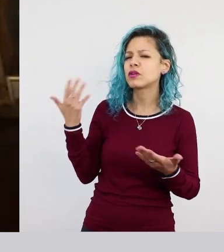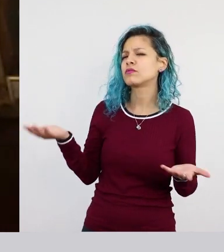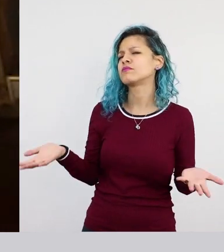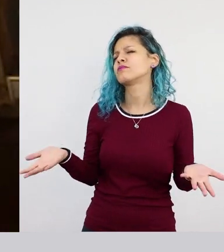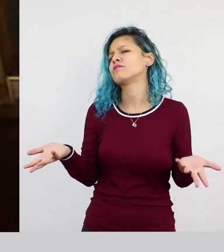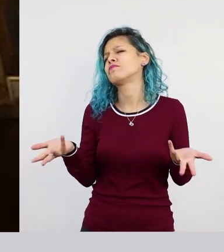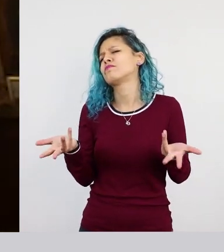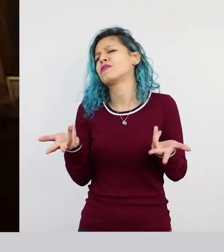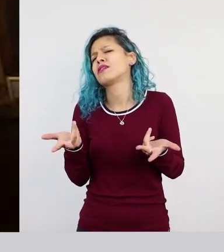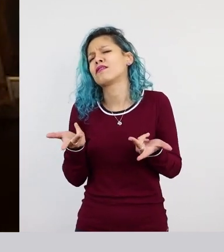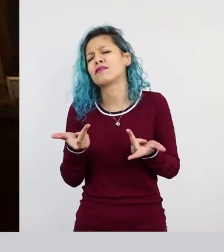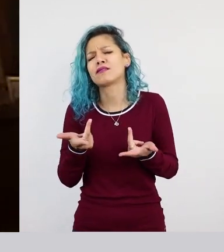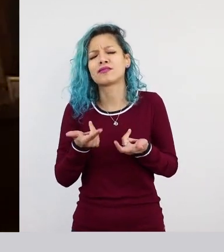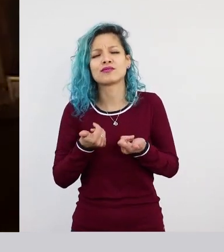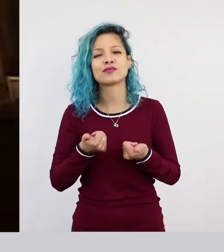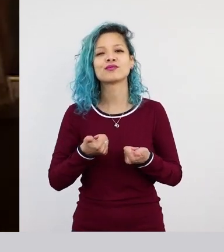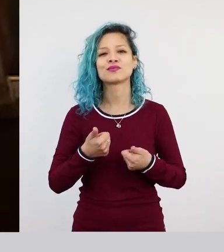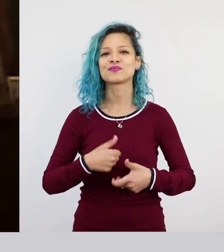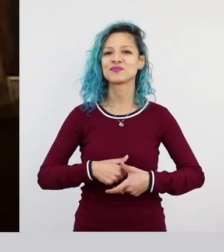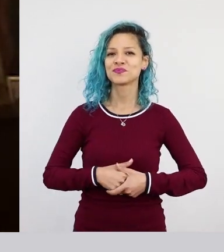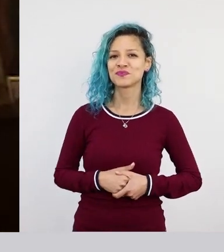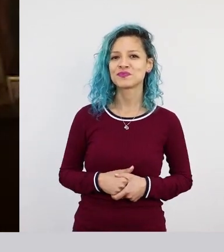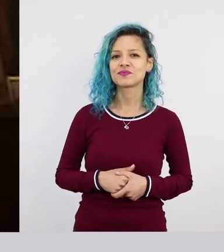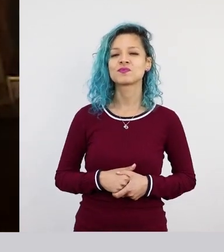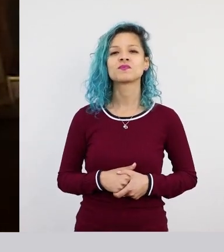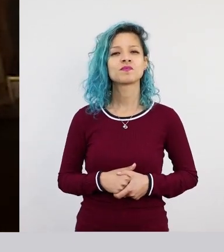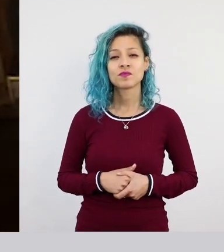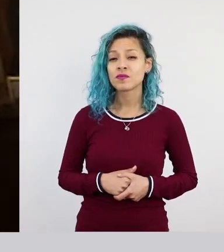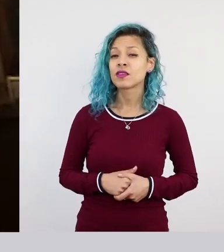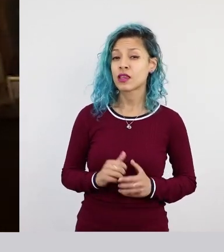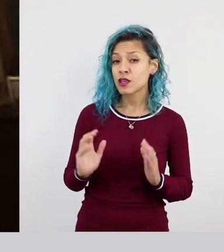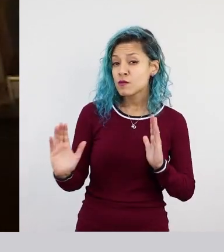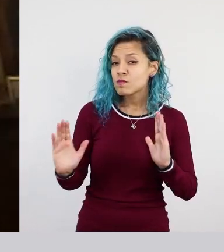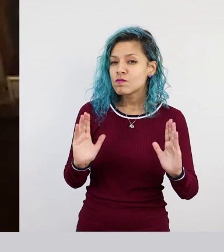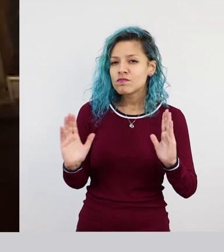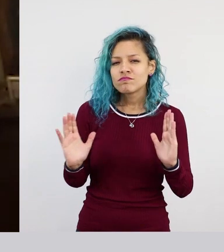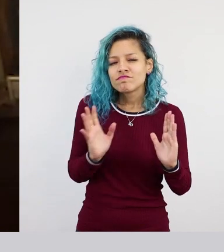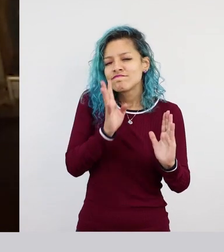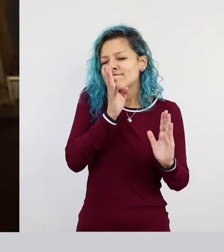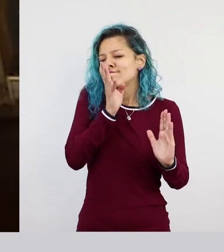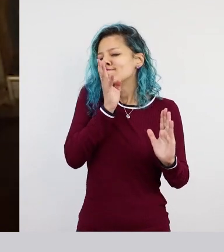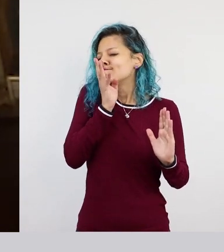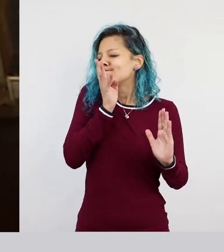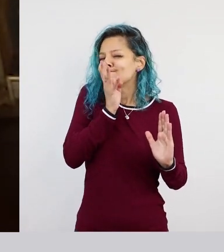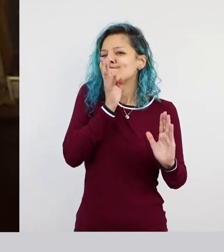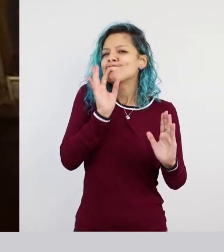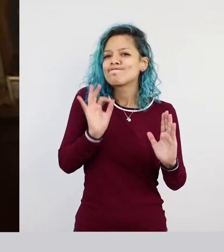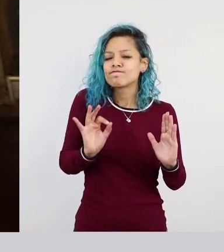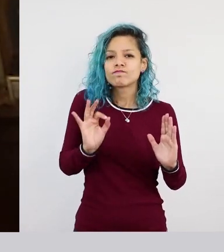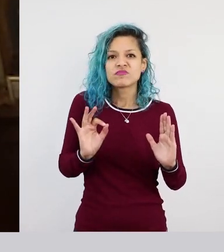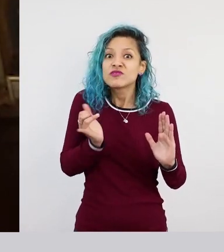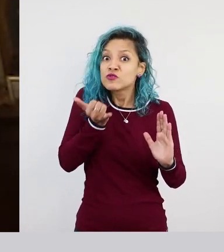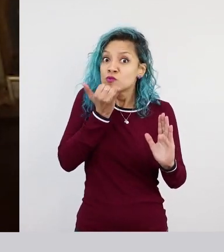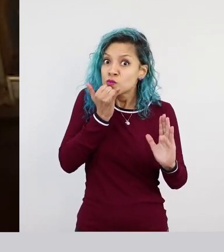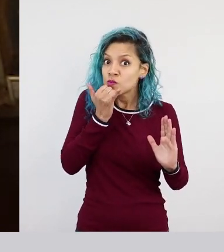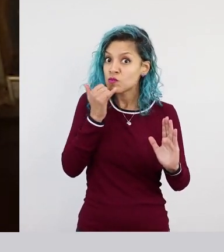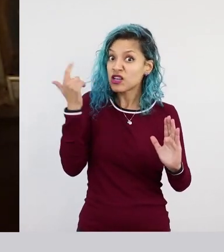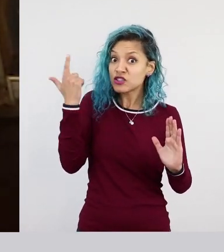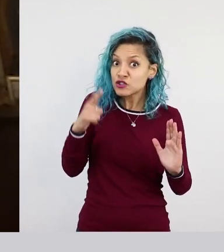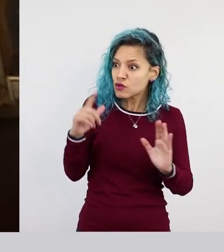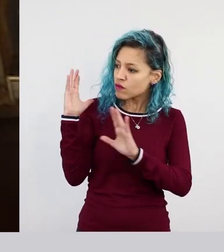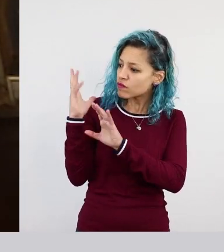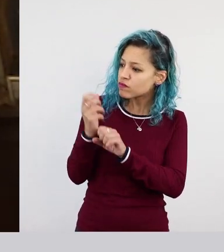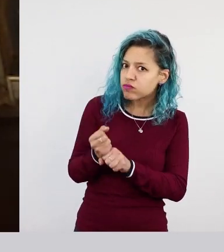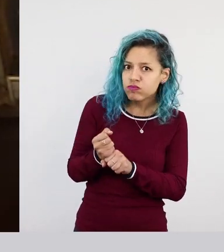maravilhoso aquelas épocas tão fantásticas que não